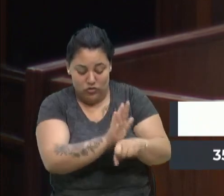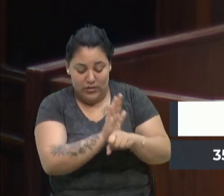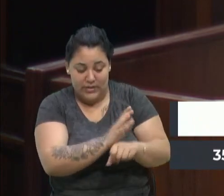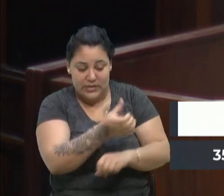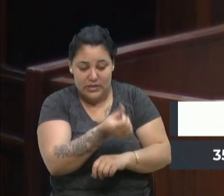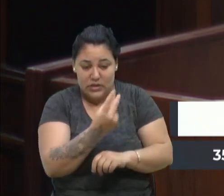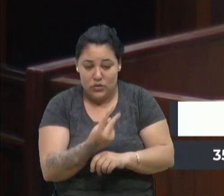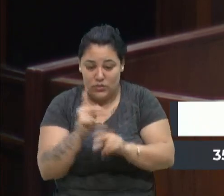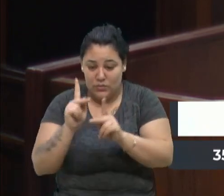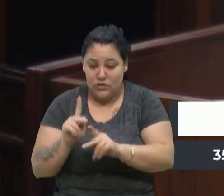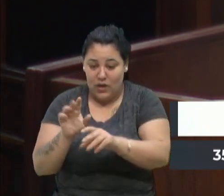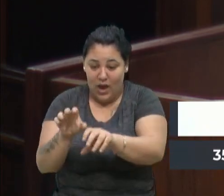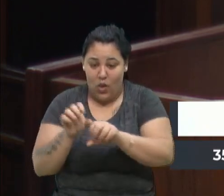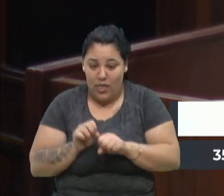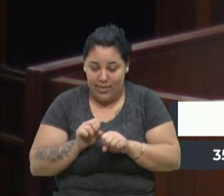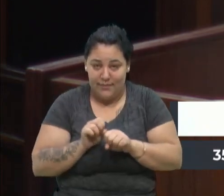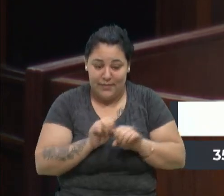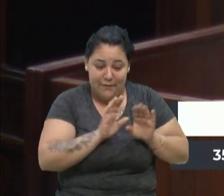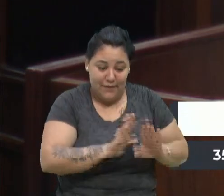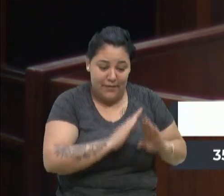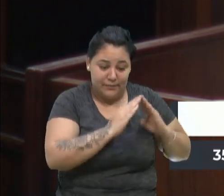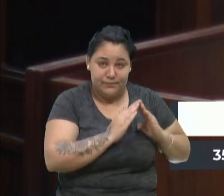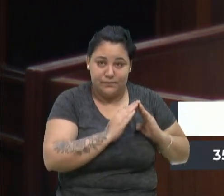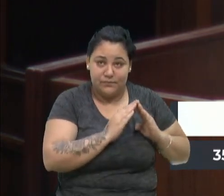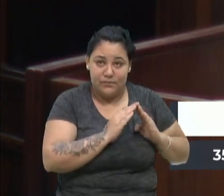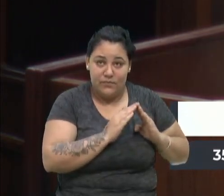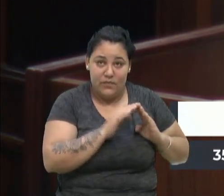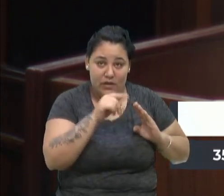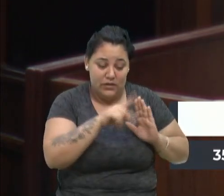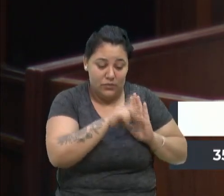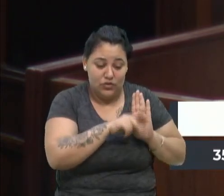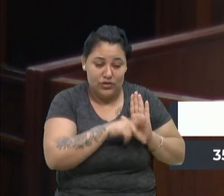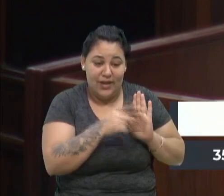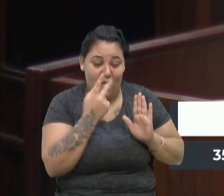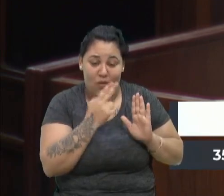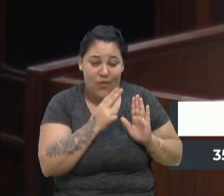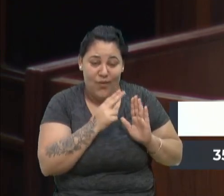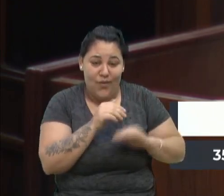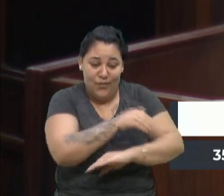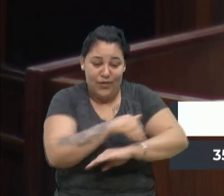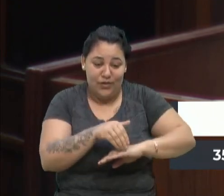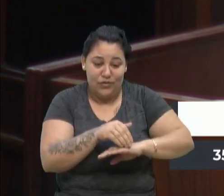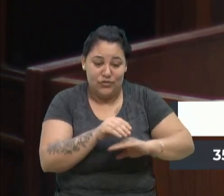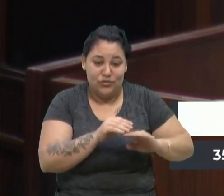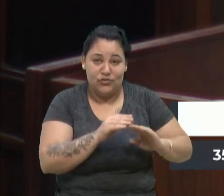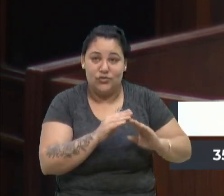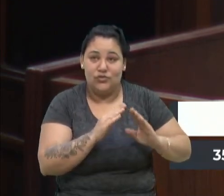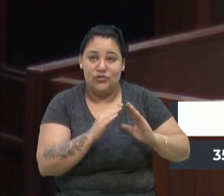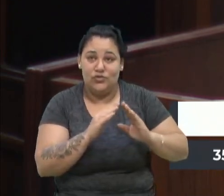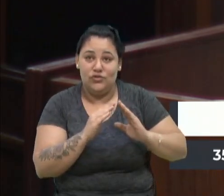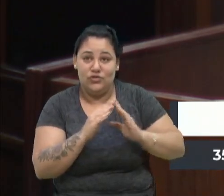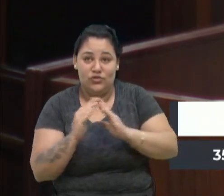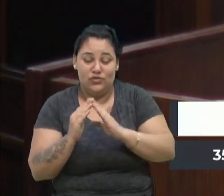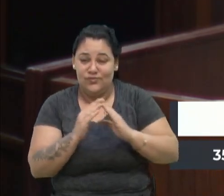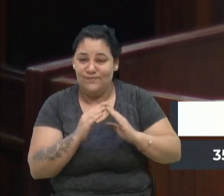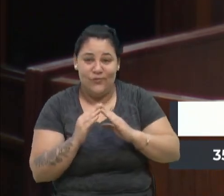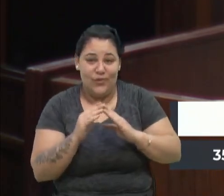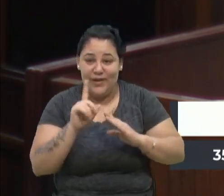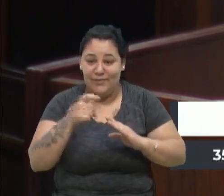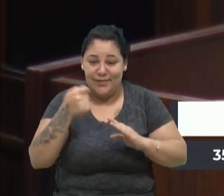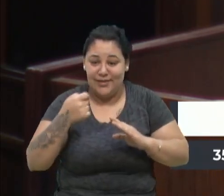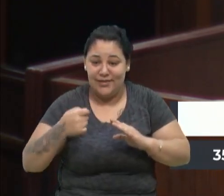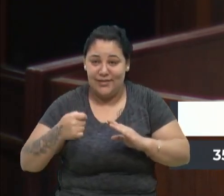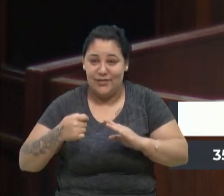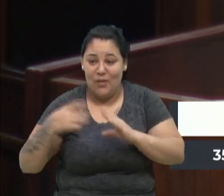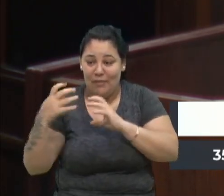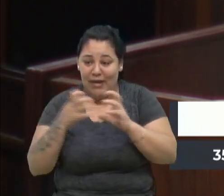hospedagem solidária. Só que esse projeto, eles são que nem nômades, né? Eles são que nem moradores de rua, porque cada vez eles têm que ficar disputando um espaço num